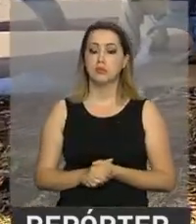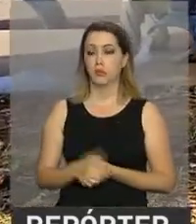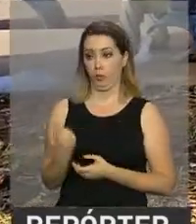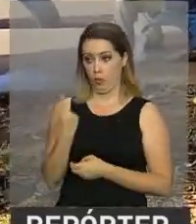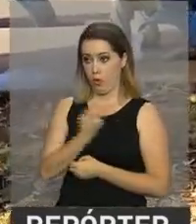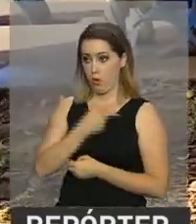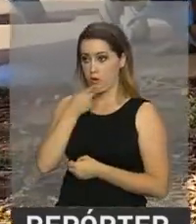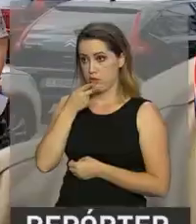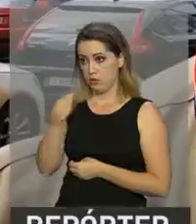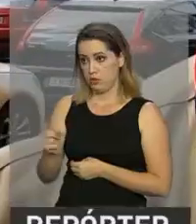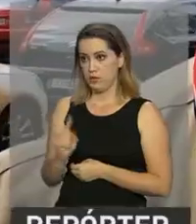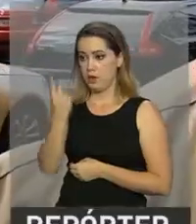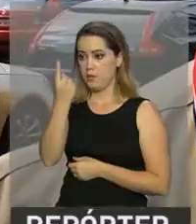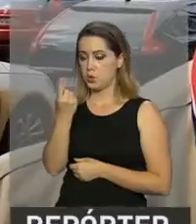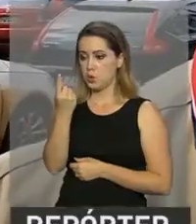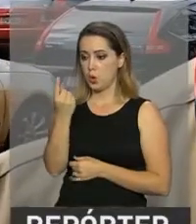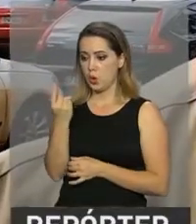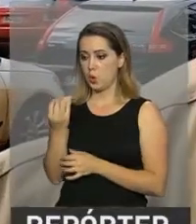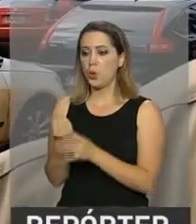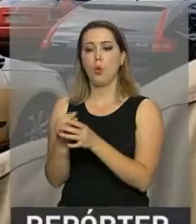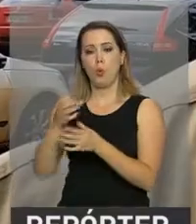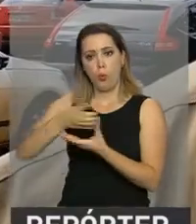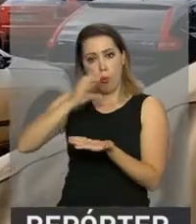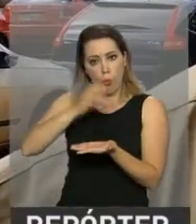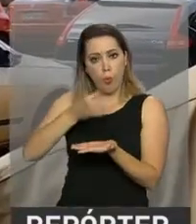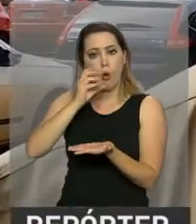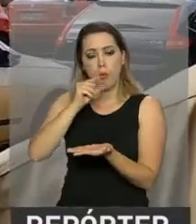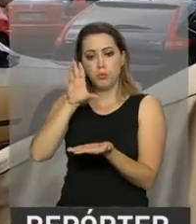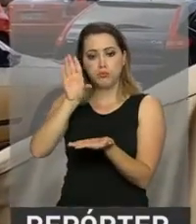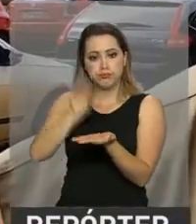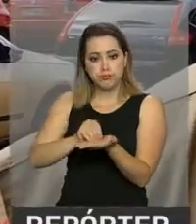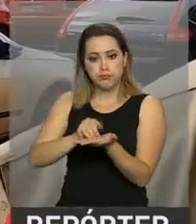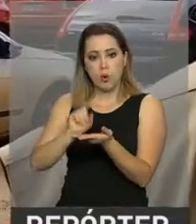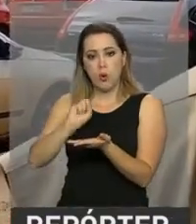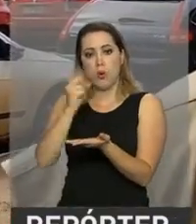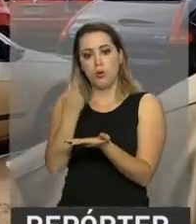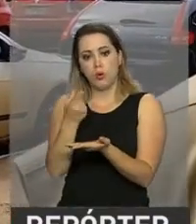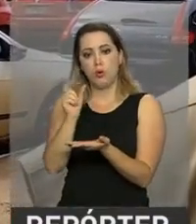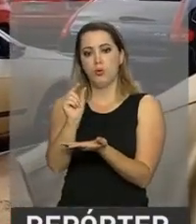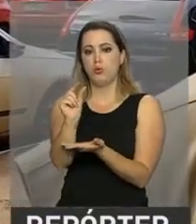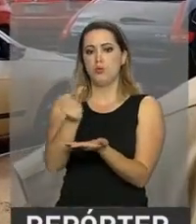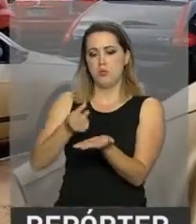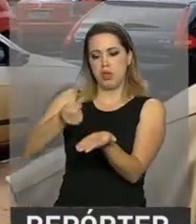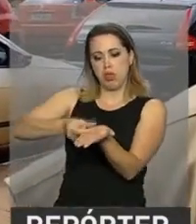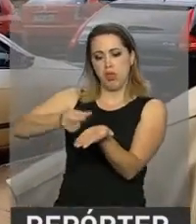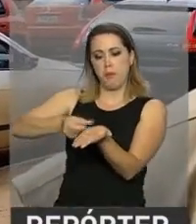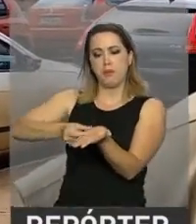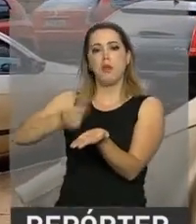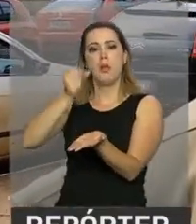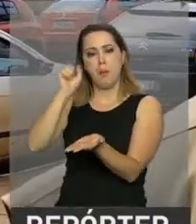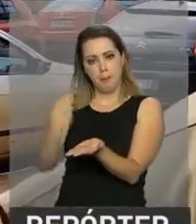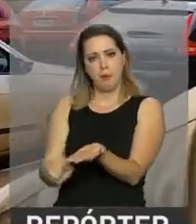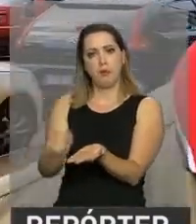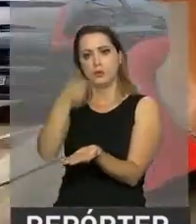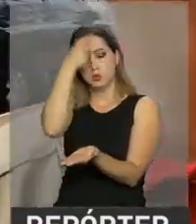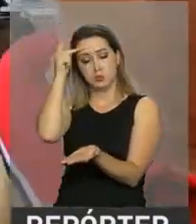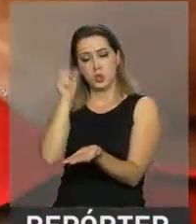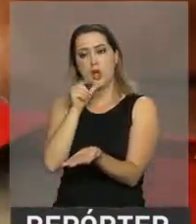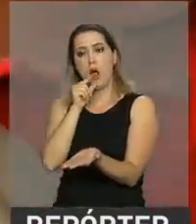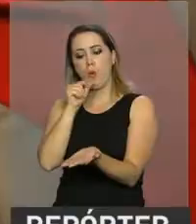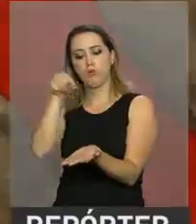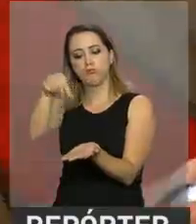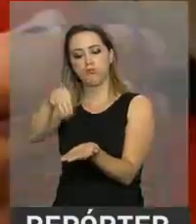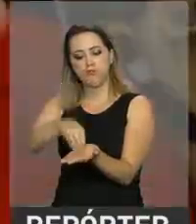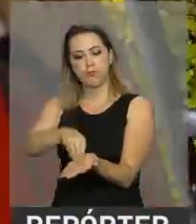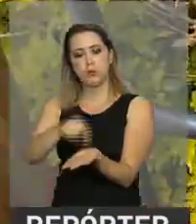copo descartável, uma tampinha que o mosquito pode fazer oposição, as pessoas, inclusive aqui na esplanada do Ministério, pode ter como exemplo, tem